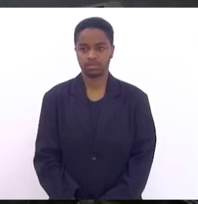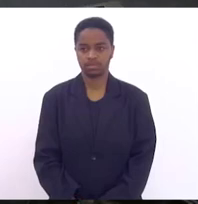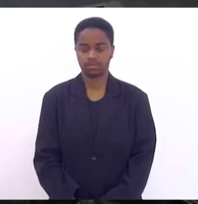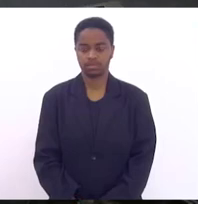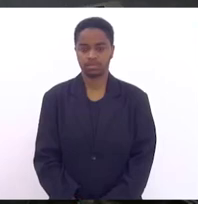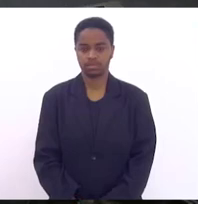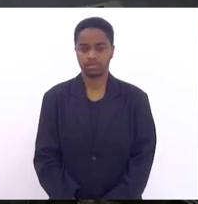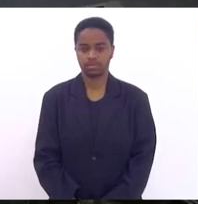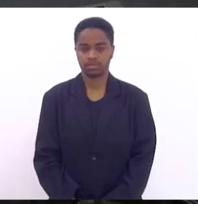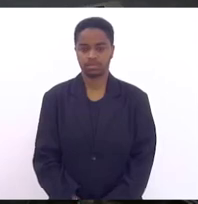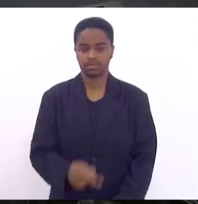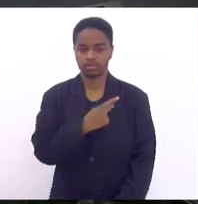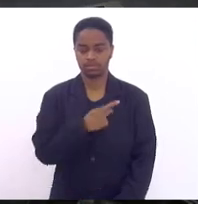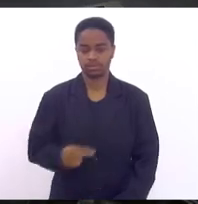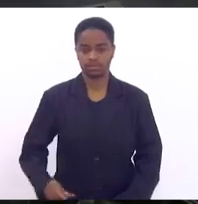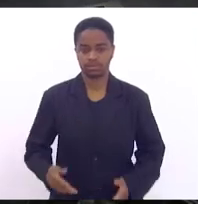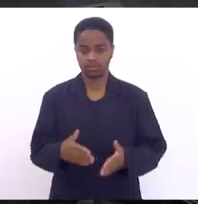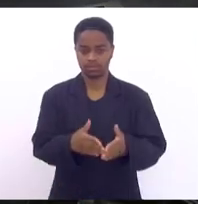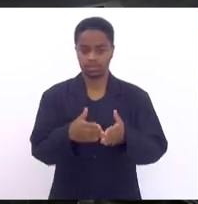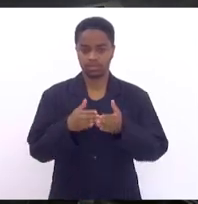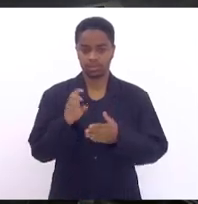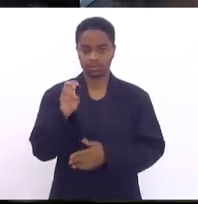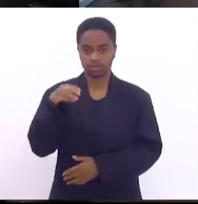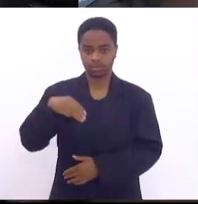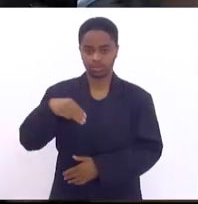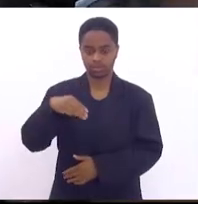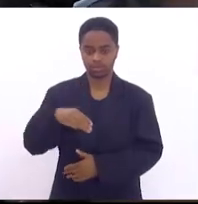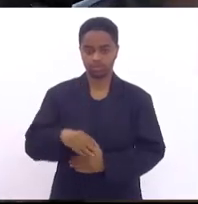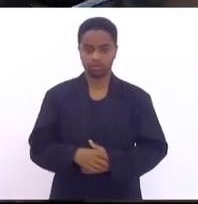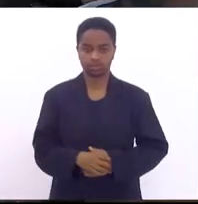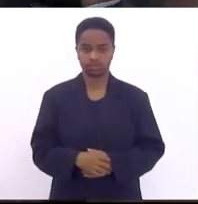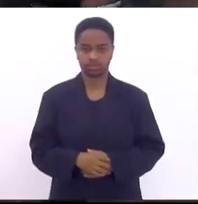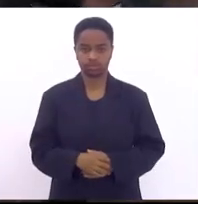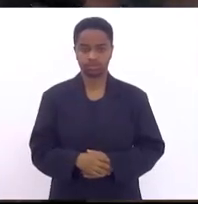A presidência está suspendendo a sessão por 5 minutos.